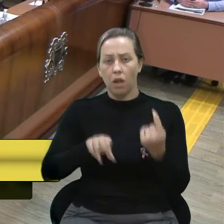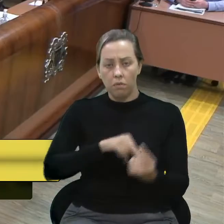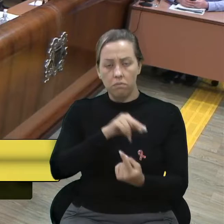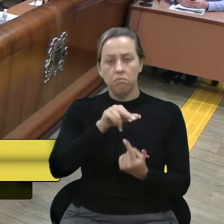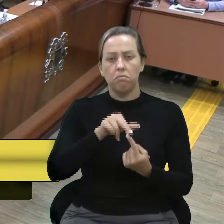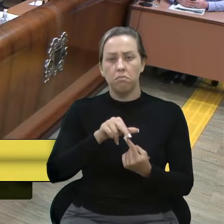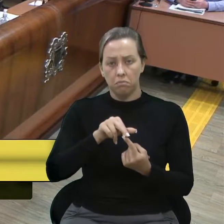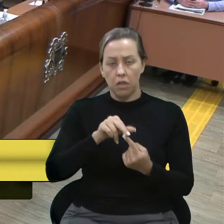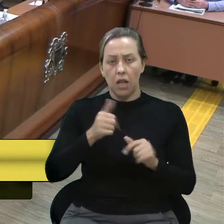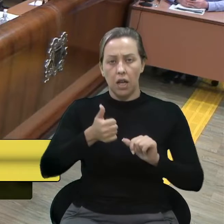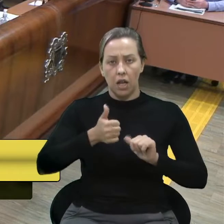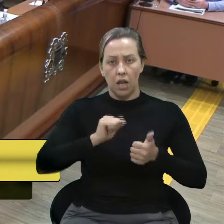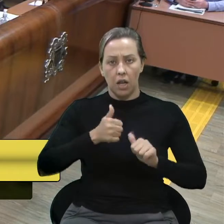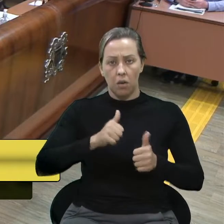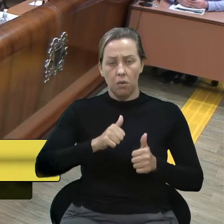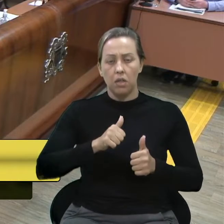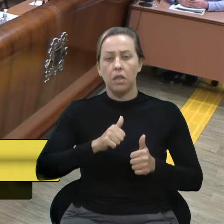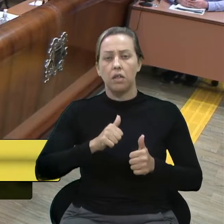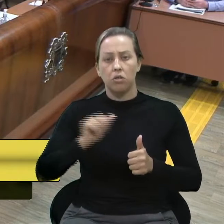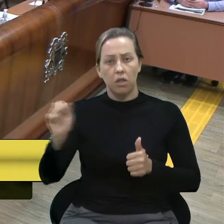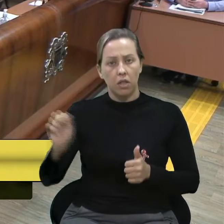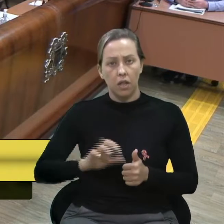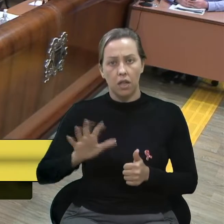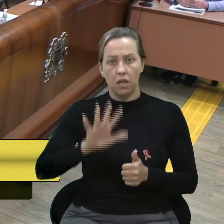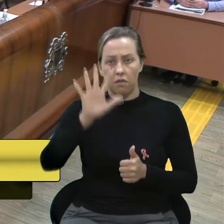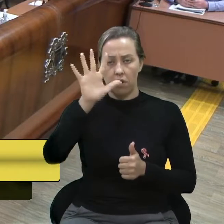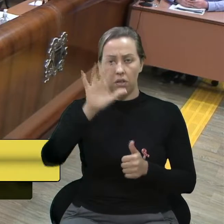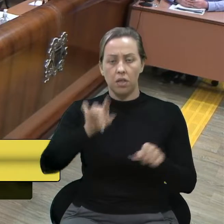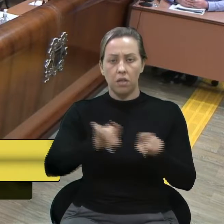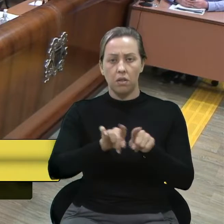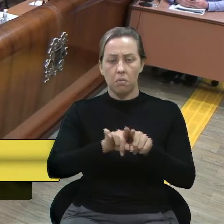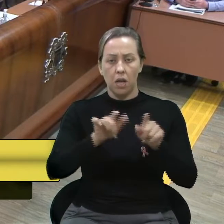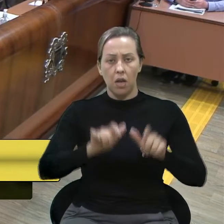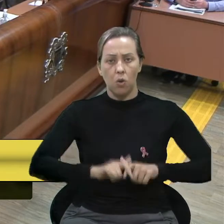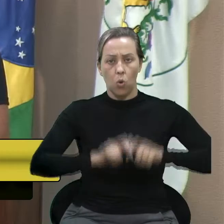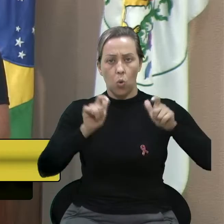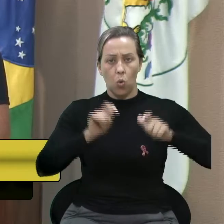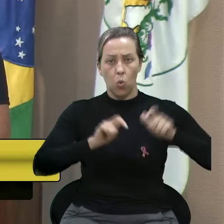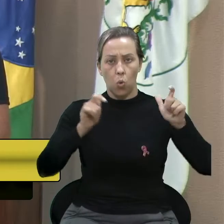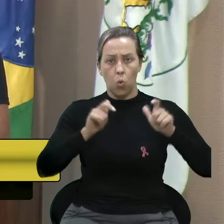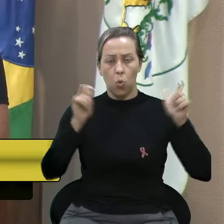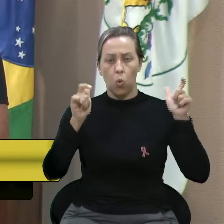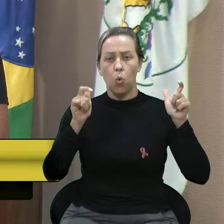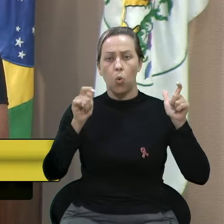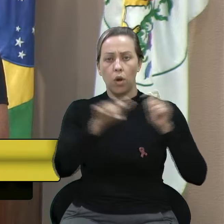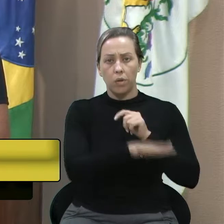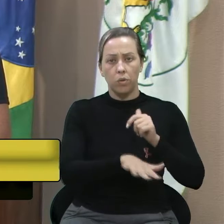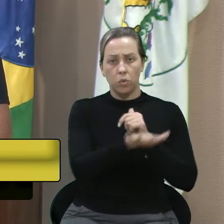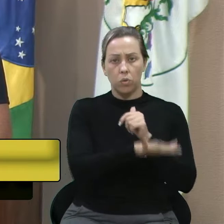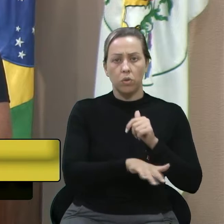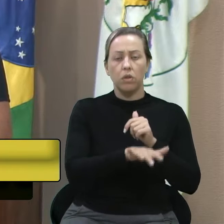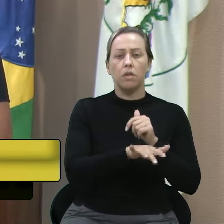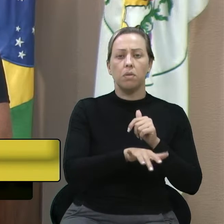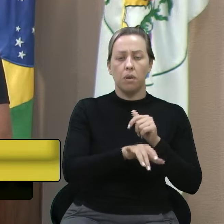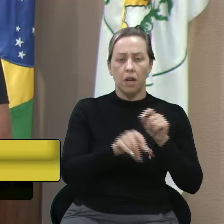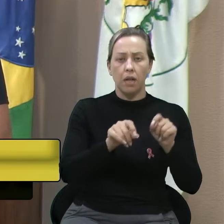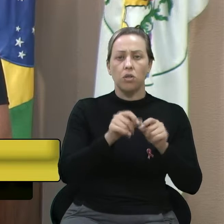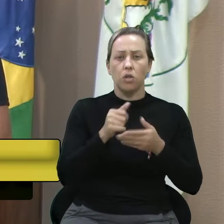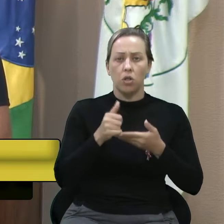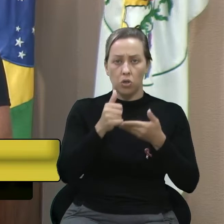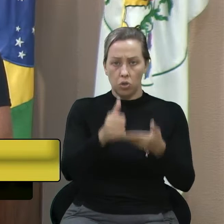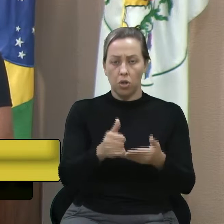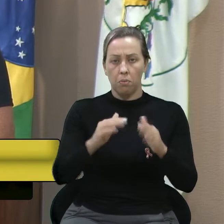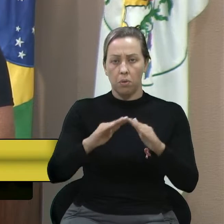né, à qualidade, à valorização, à ampliação, né, aí dos espaços de apoio